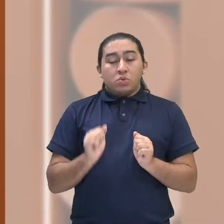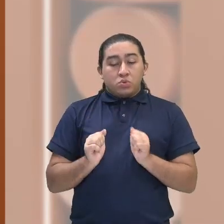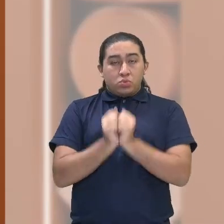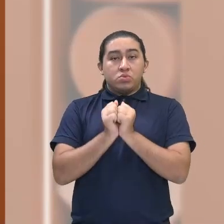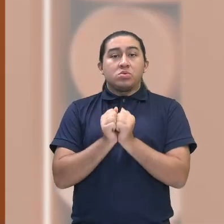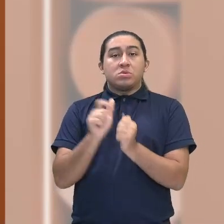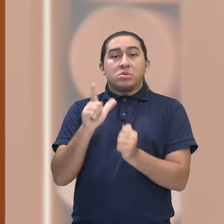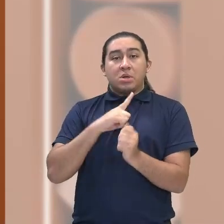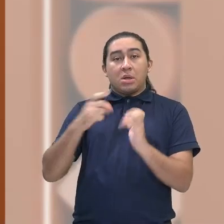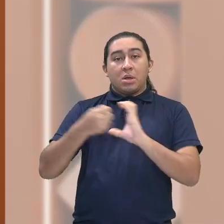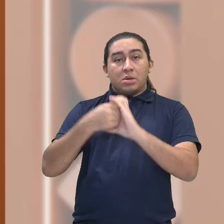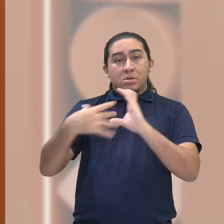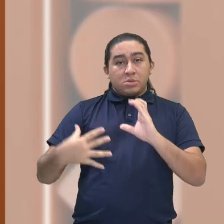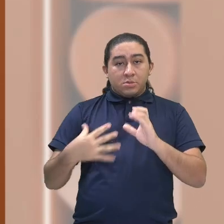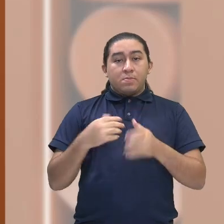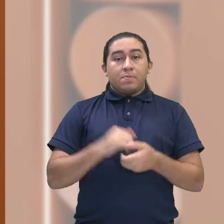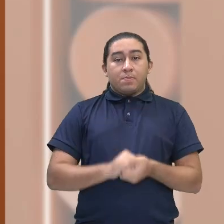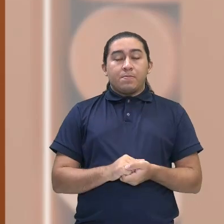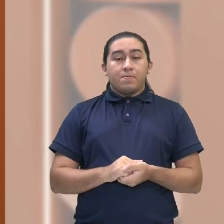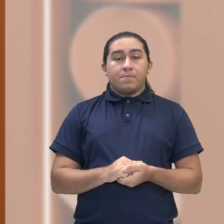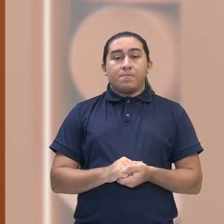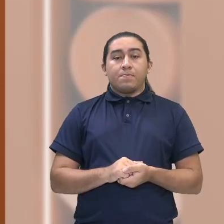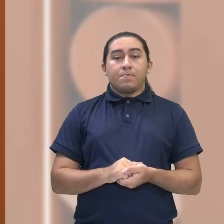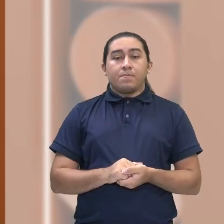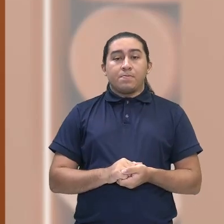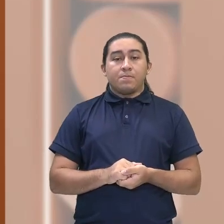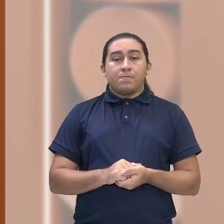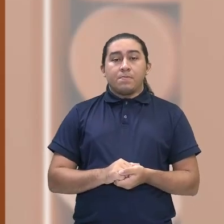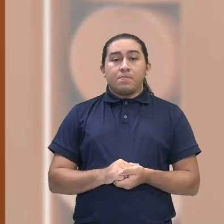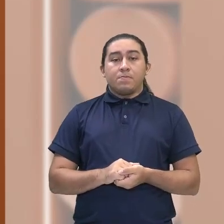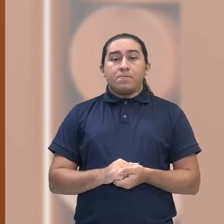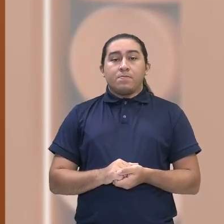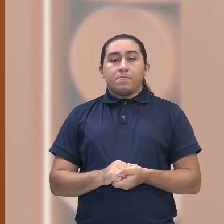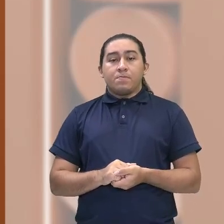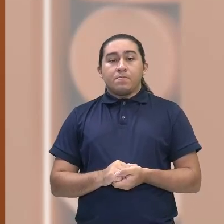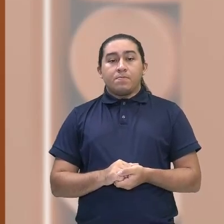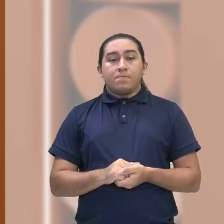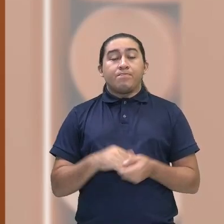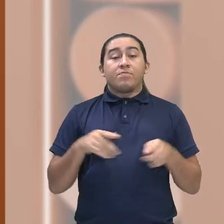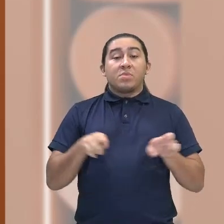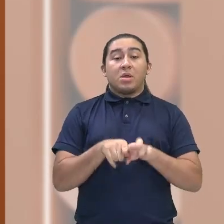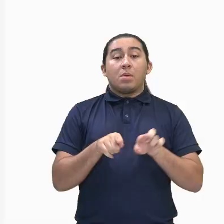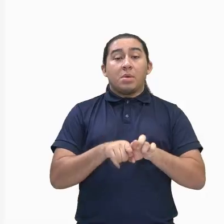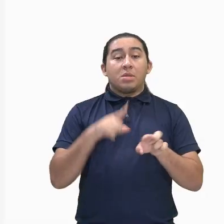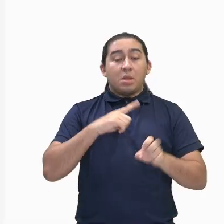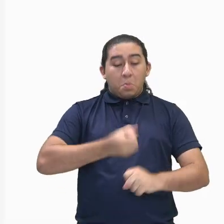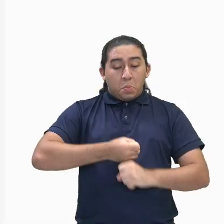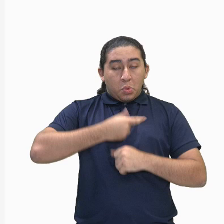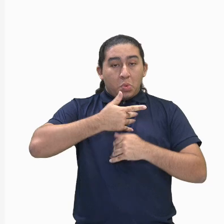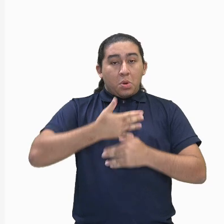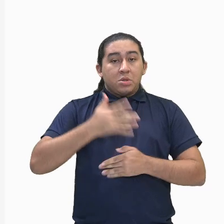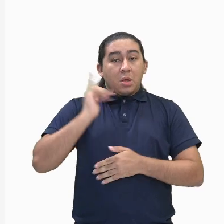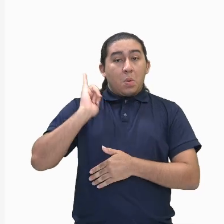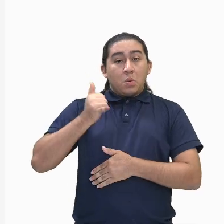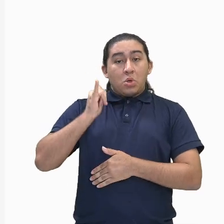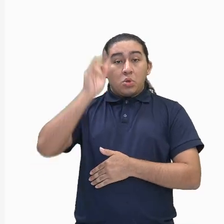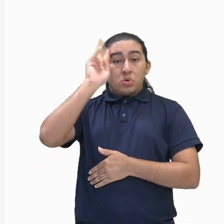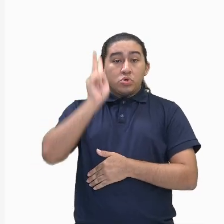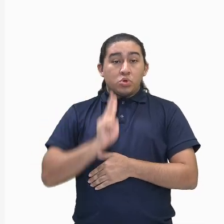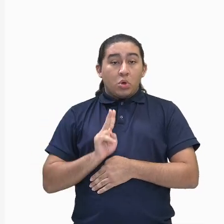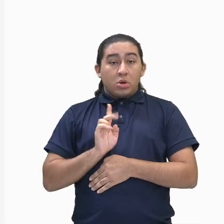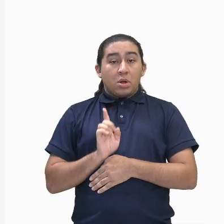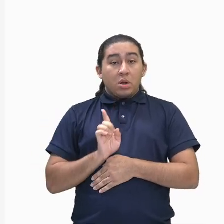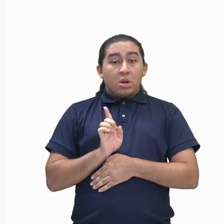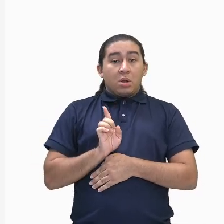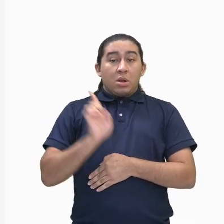essas características. Além disso, temos os poetas e contadores de histórias, né,